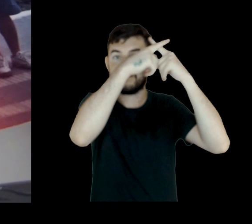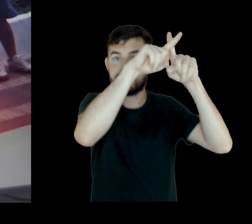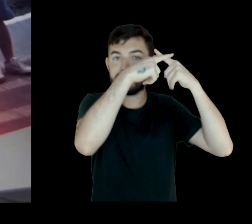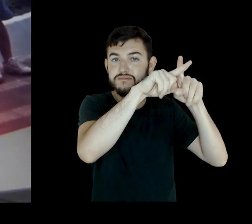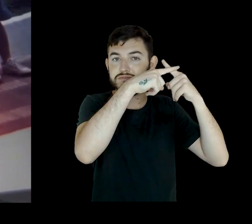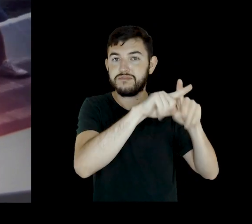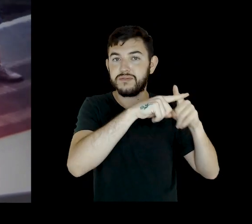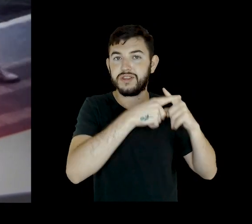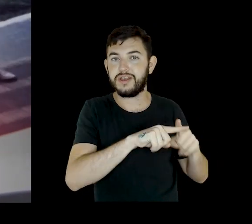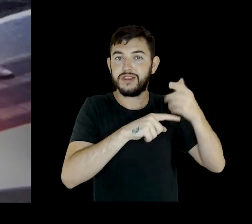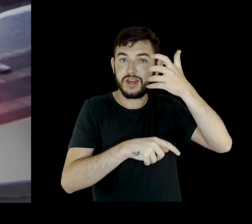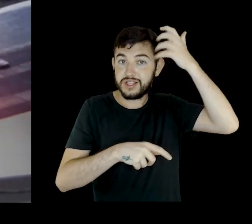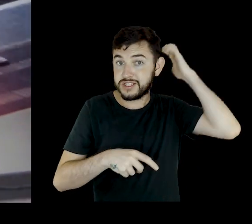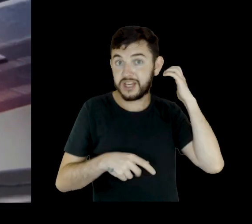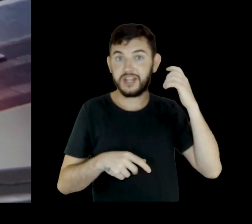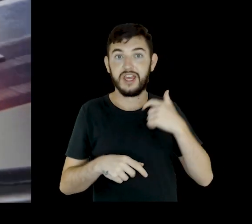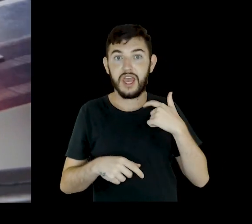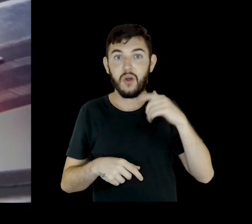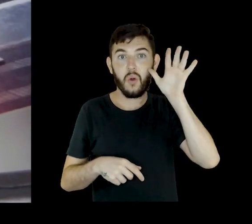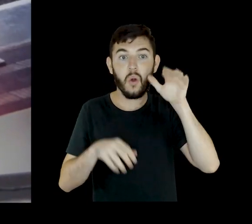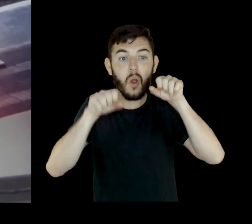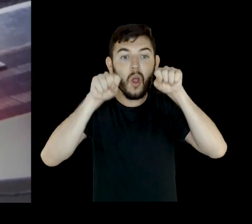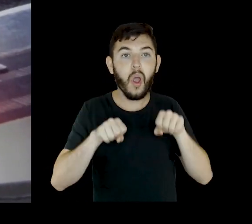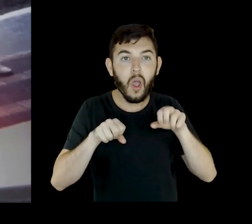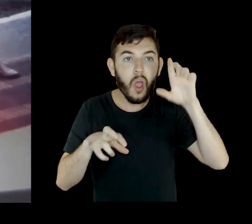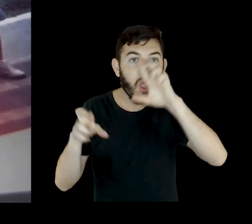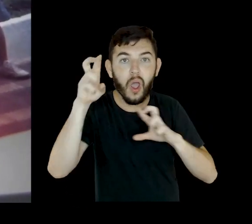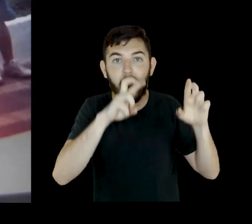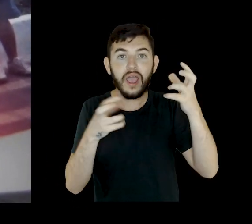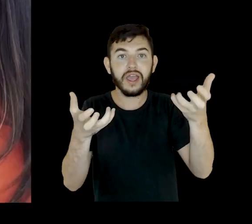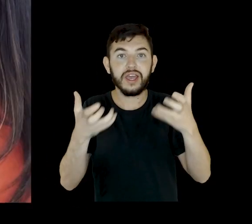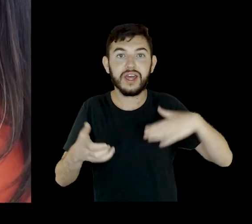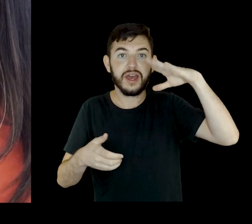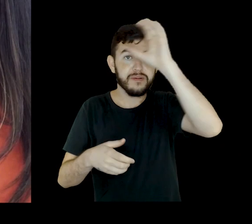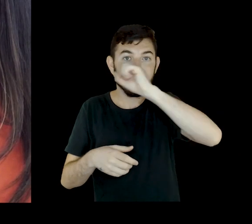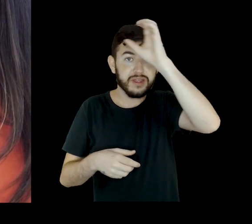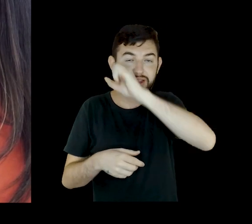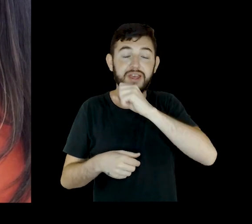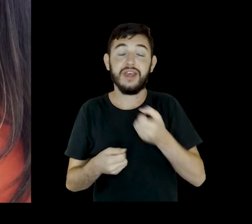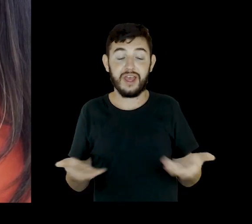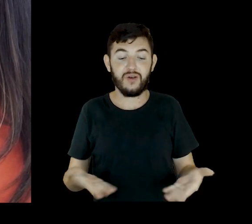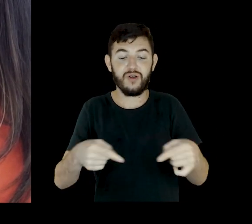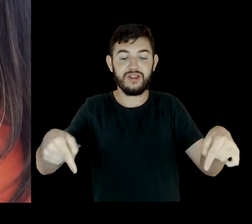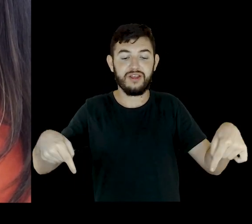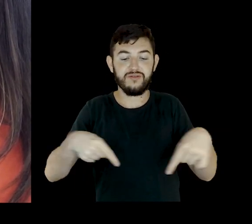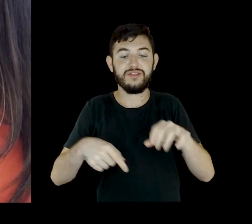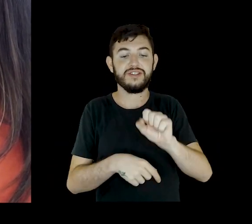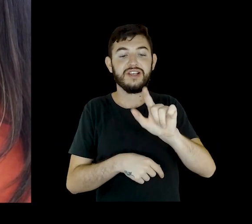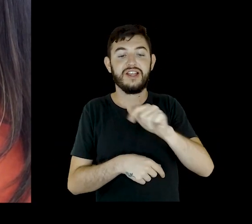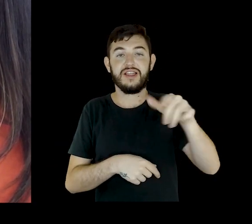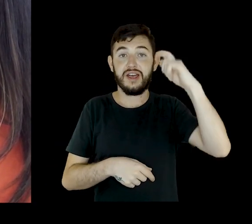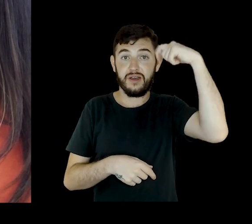ali querendo ver, sempre querendo aprender, e foi assim que eu comecei. E agora eu tô com o meu próprio salão. Eu tenho duas pessoas que trabalham lá